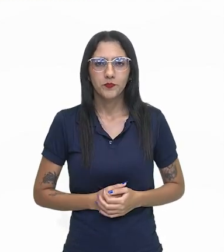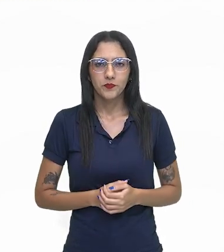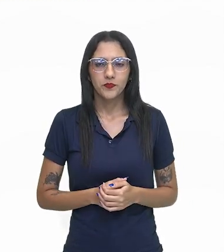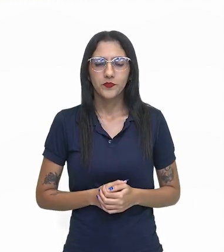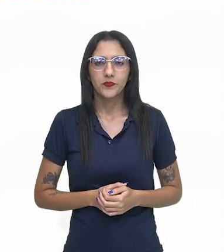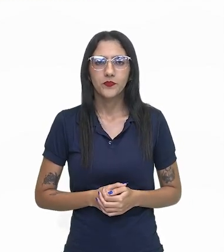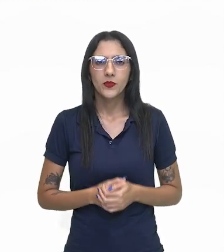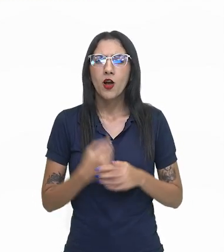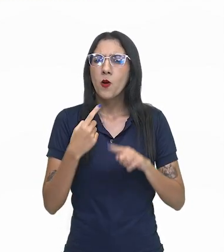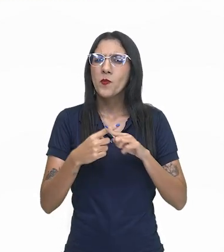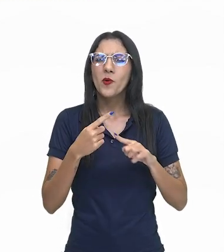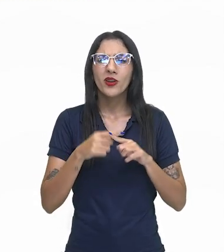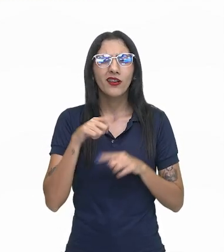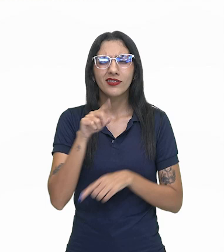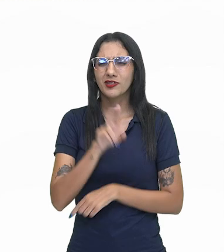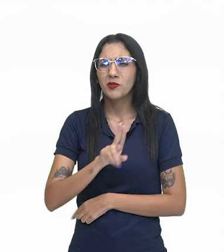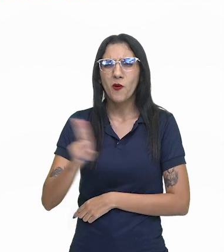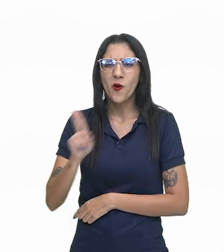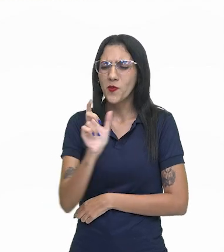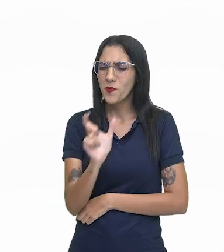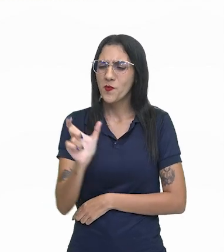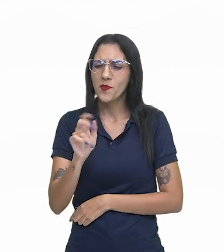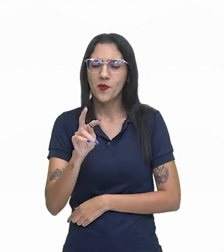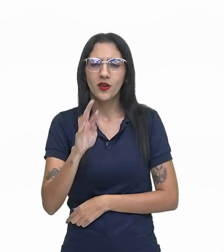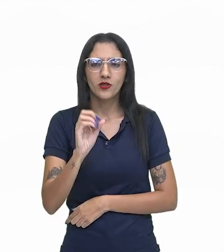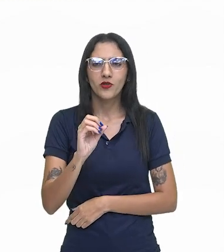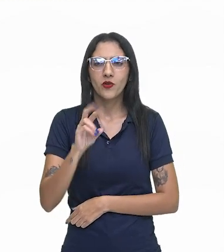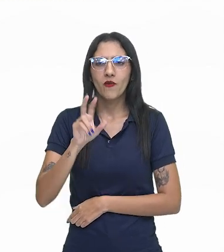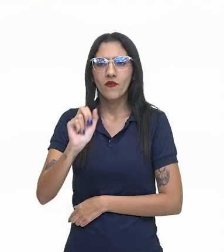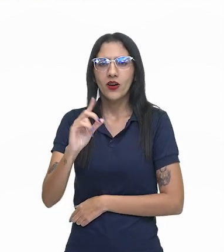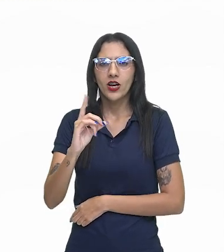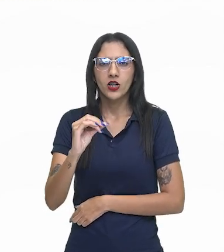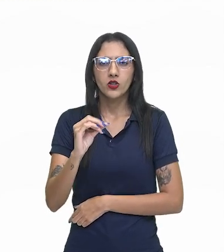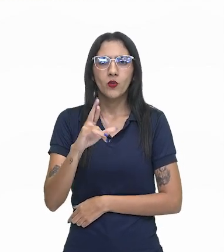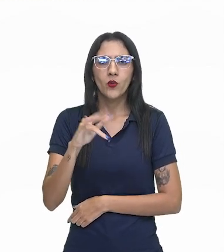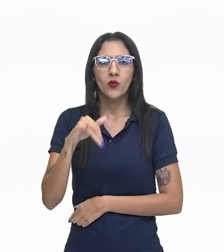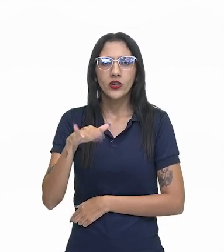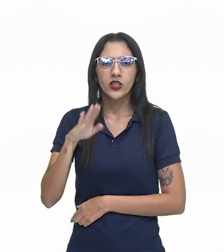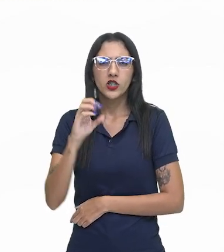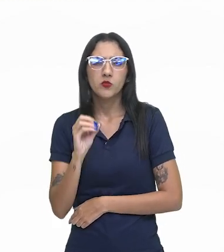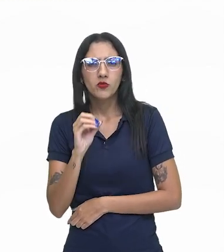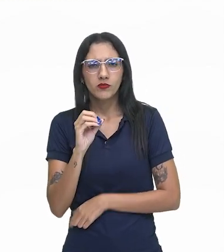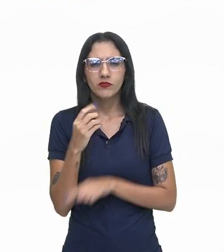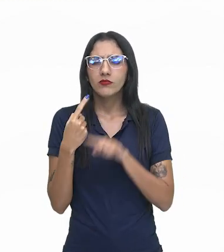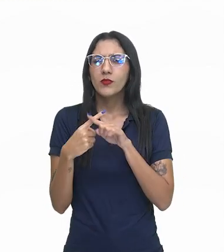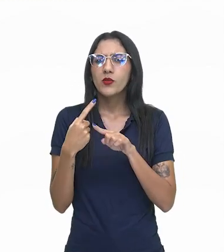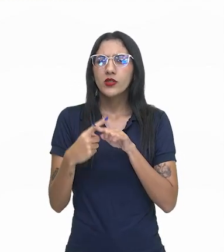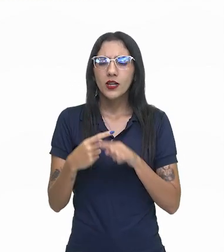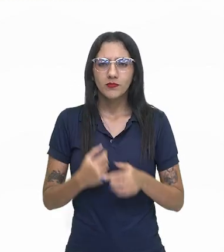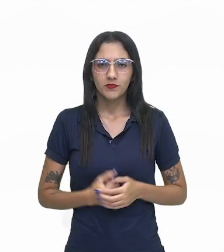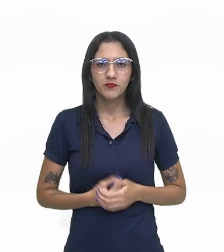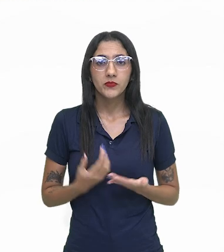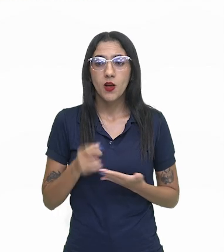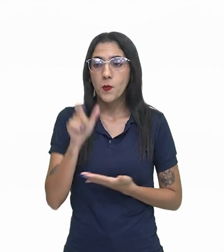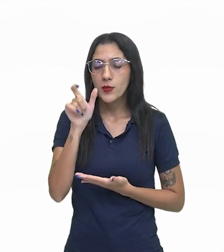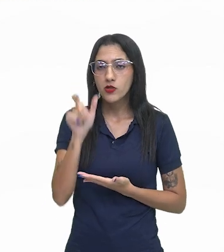que trovadorismo, né? Porque quem produziam as cantigas eram